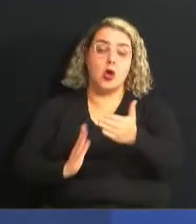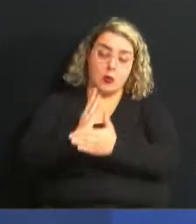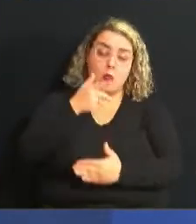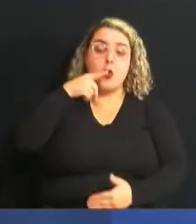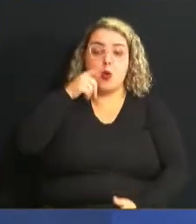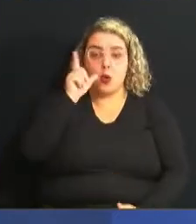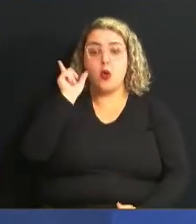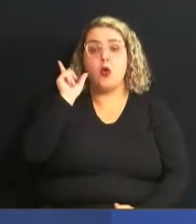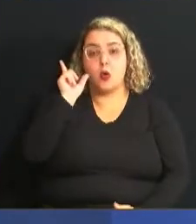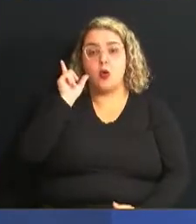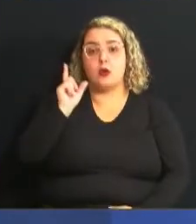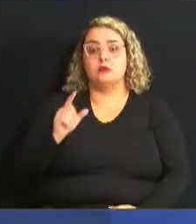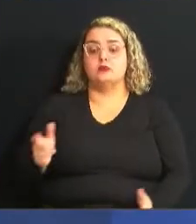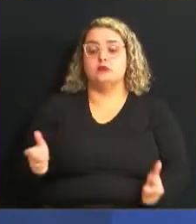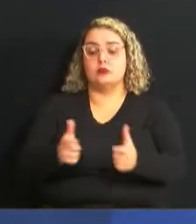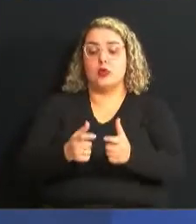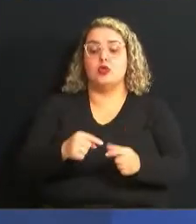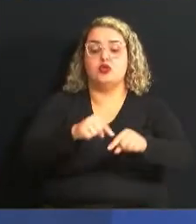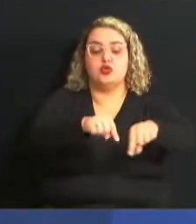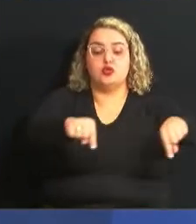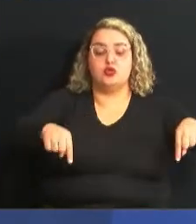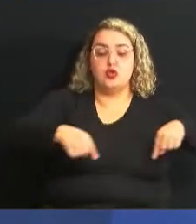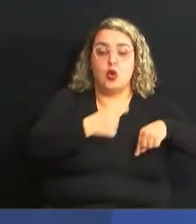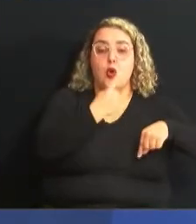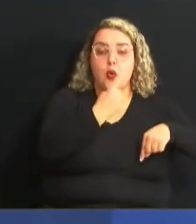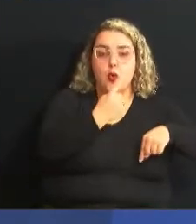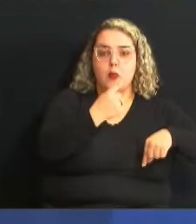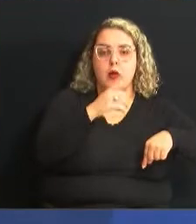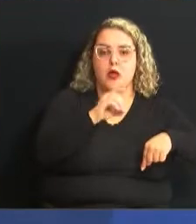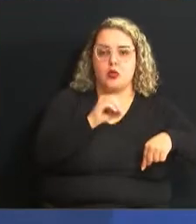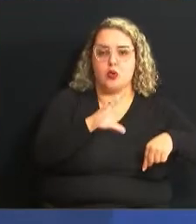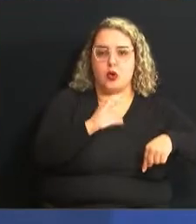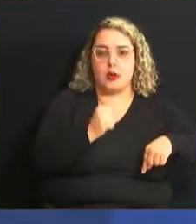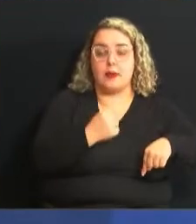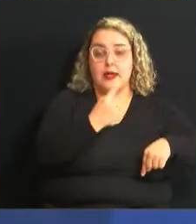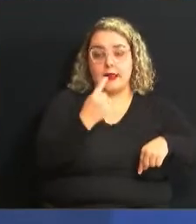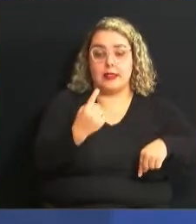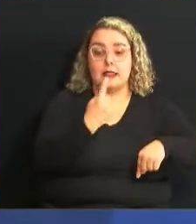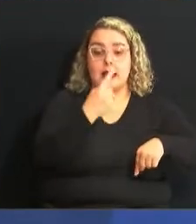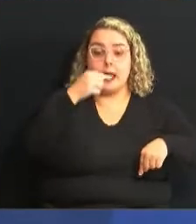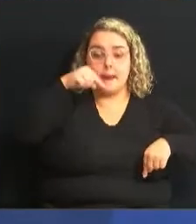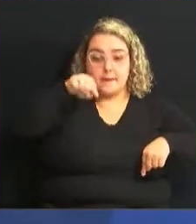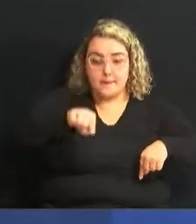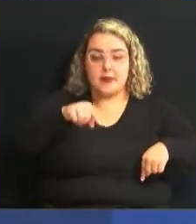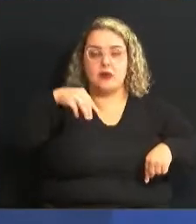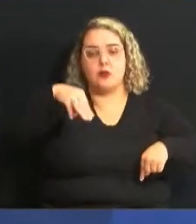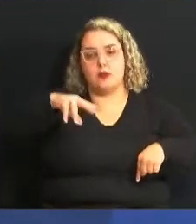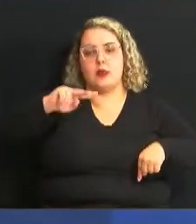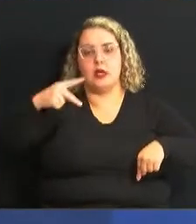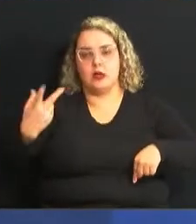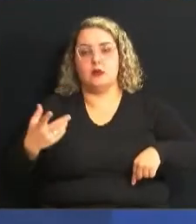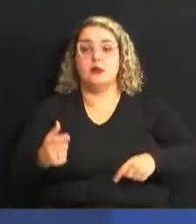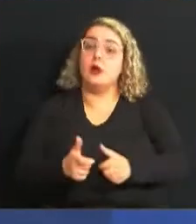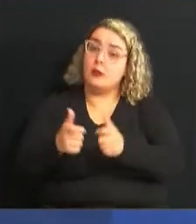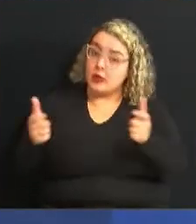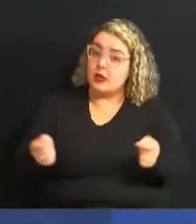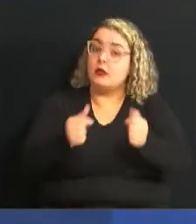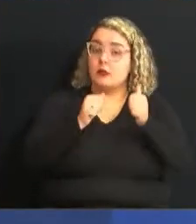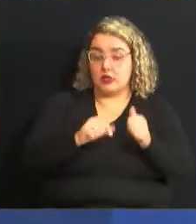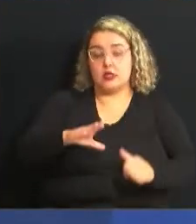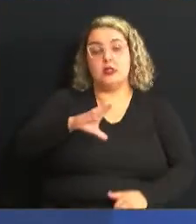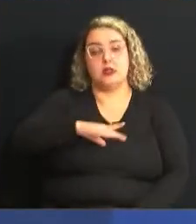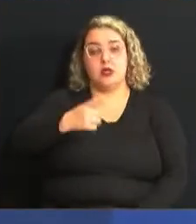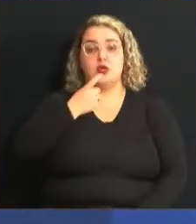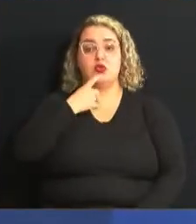a proporção será de uma doca para cada 1.000 metros, o que deverá ampliar o número de beneficiados na cidade. O líder